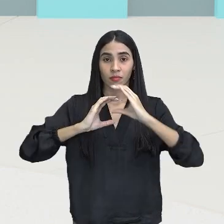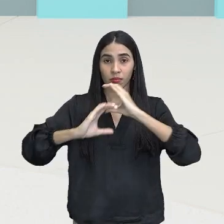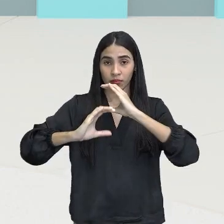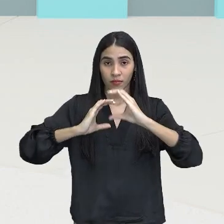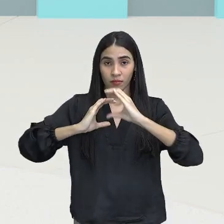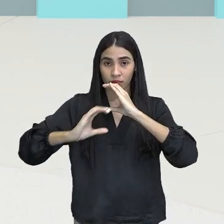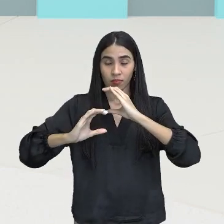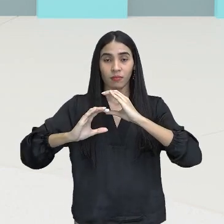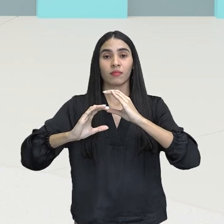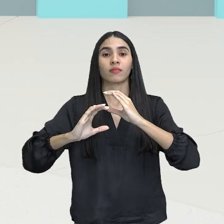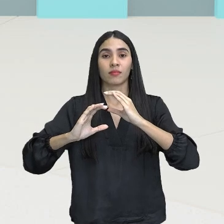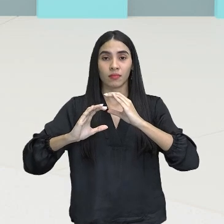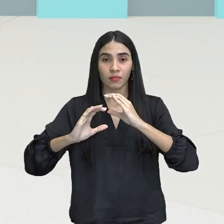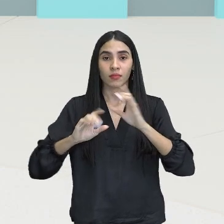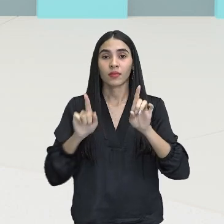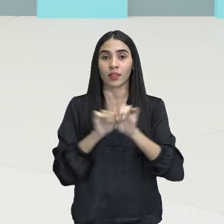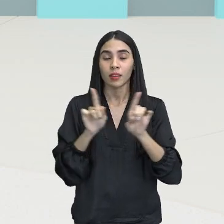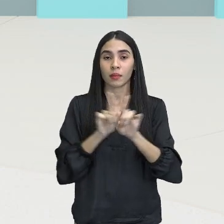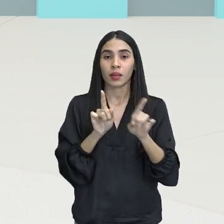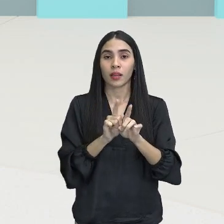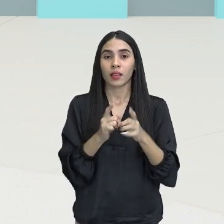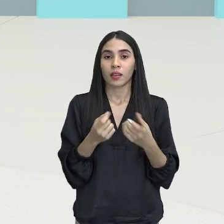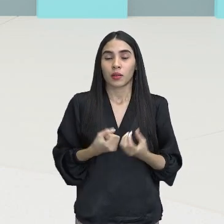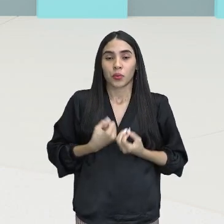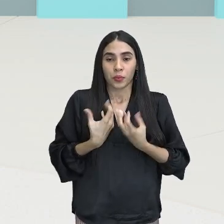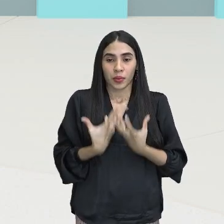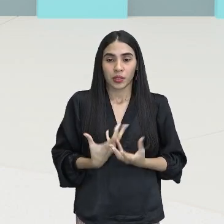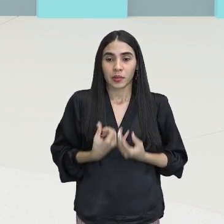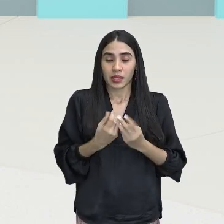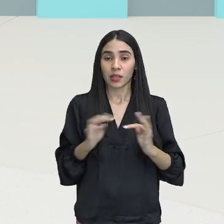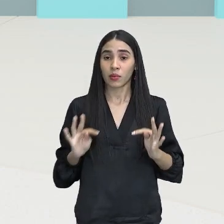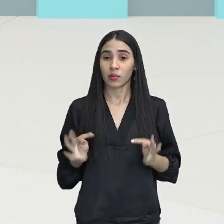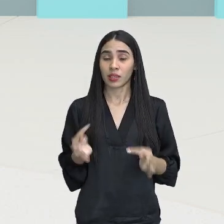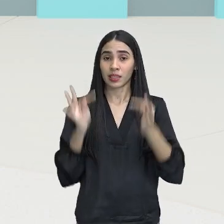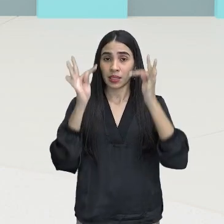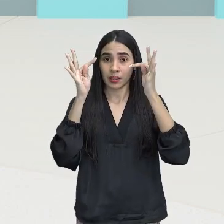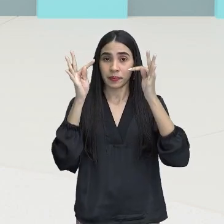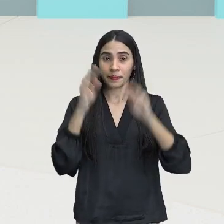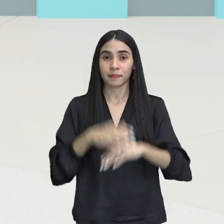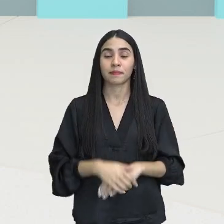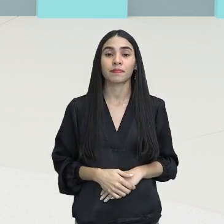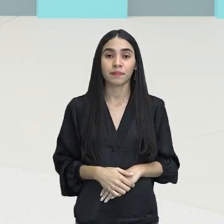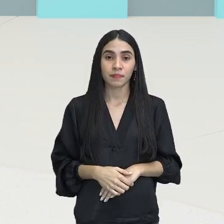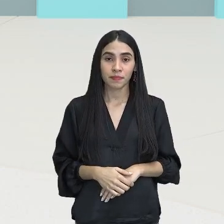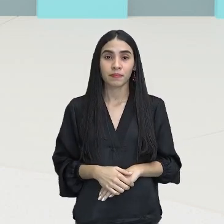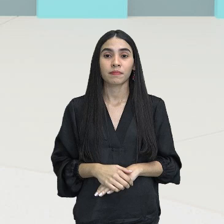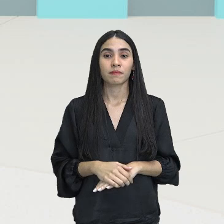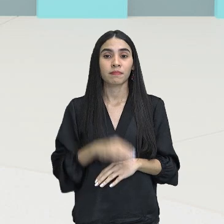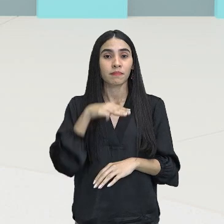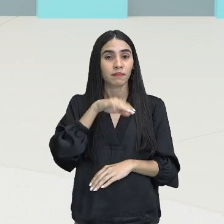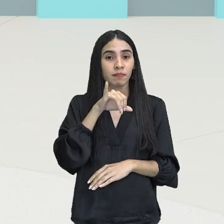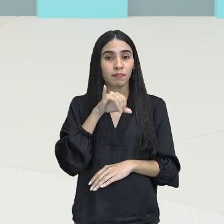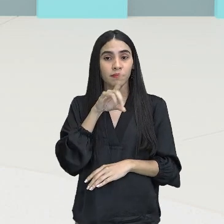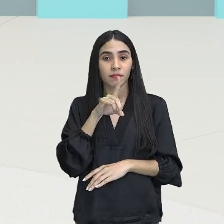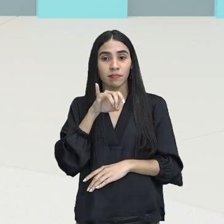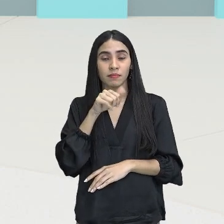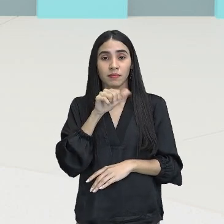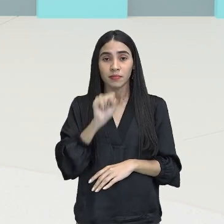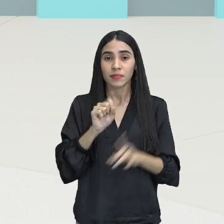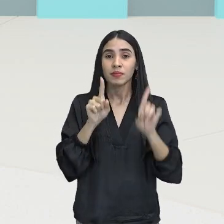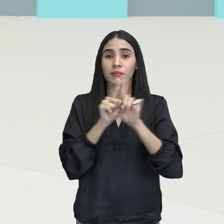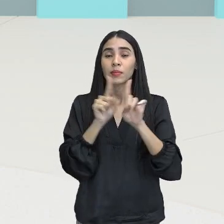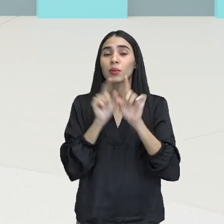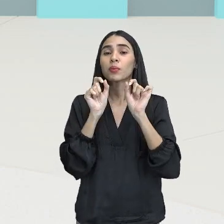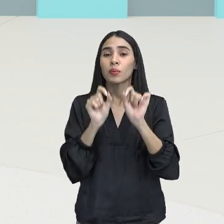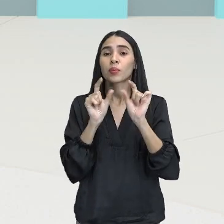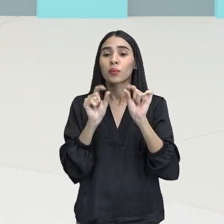comunicação, está nessa expressão tecnológica, nessas mídias, também é o